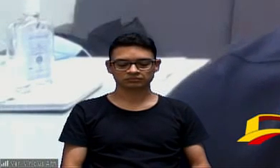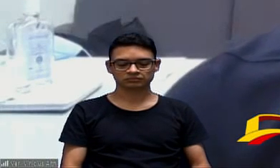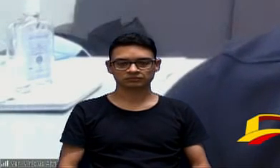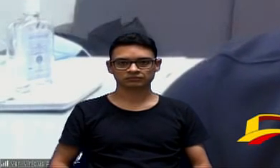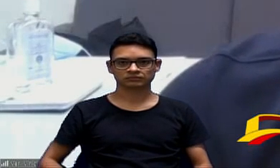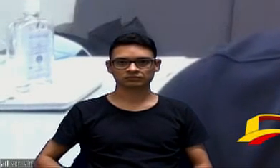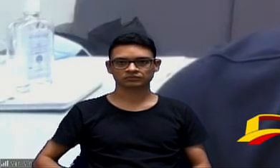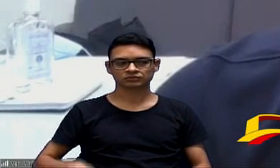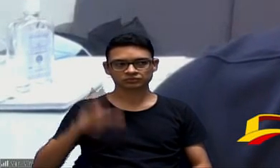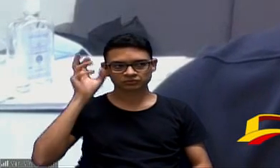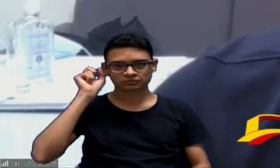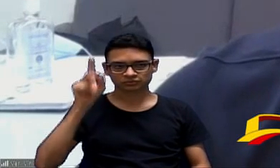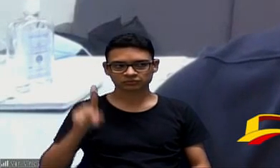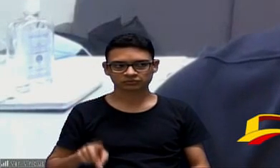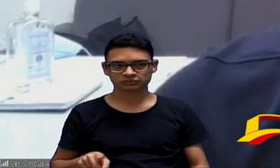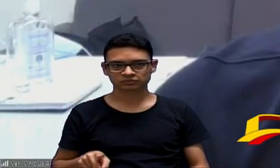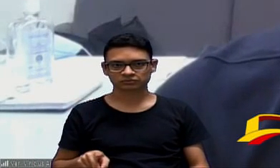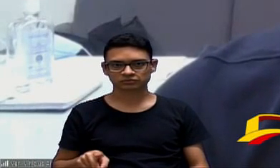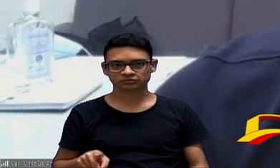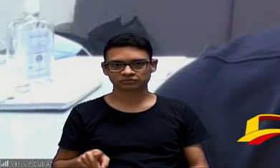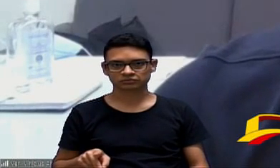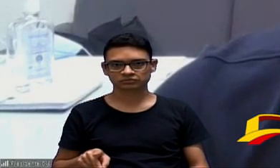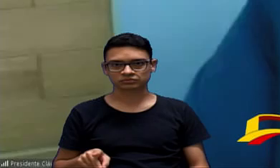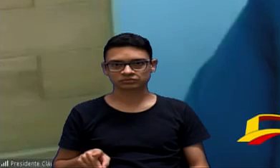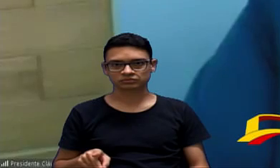Me escuta, presidente.